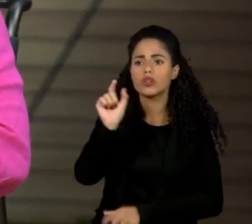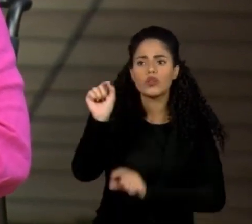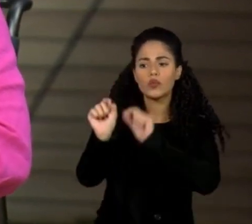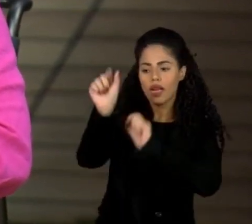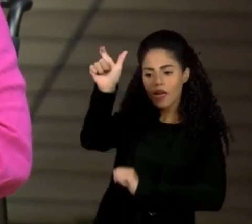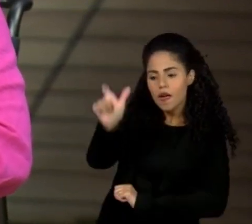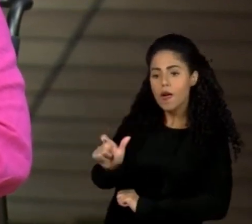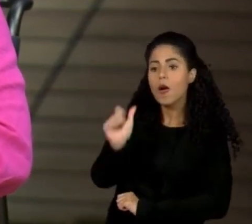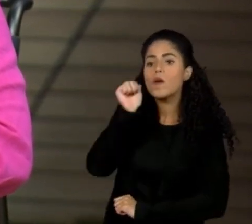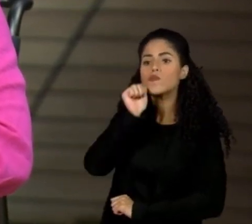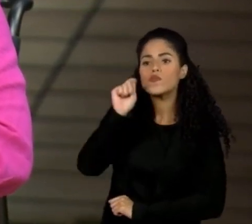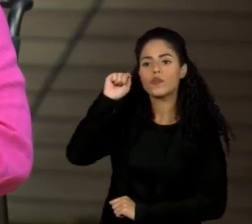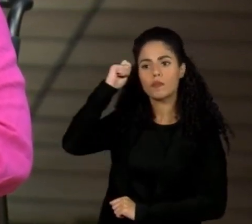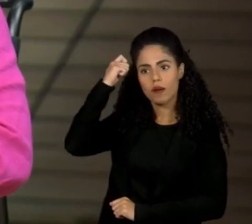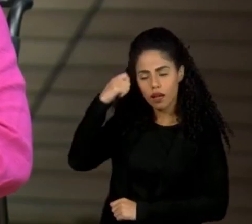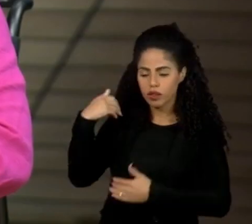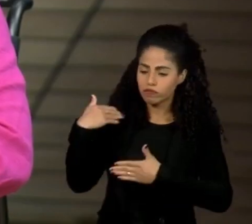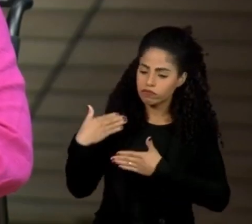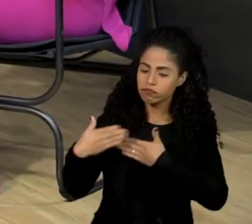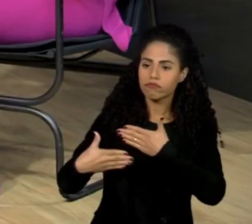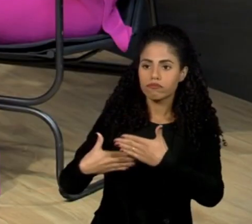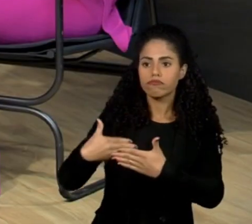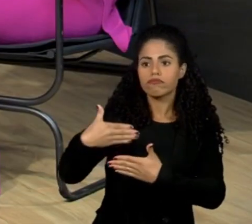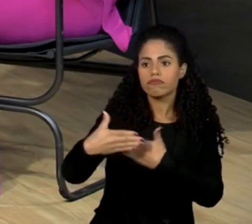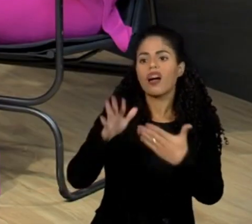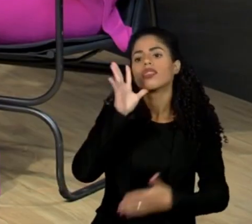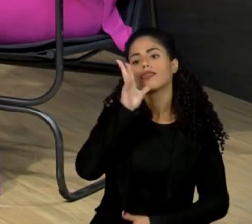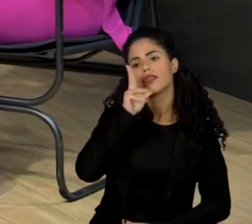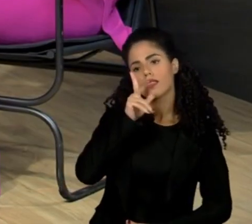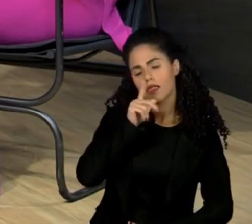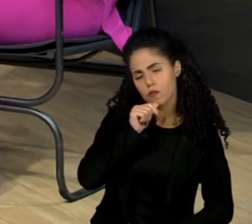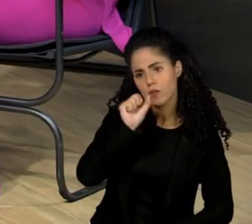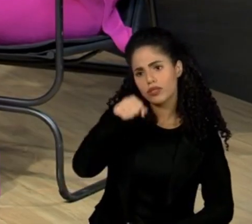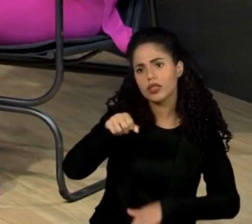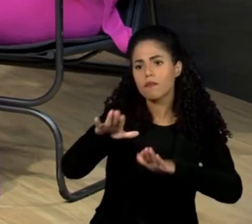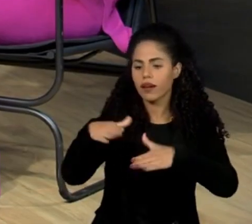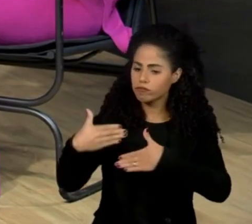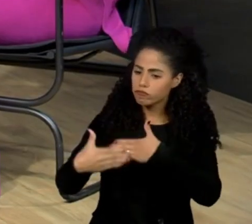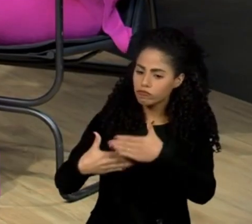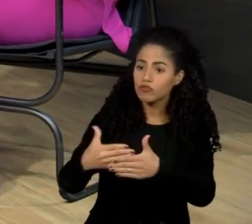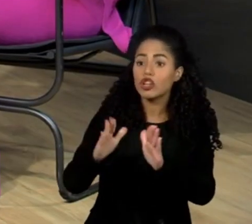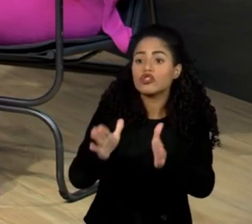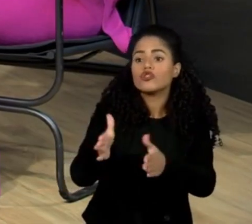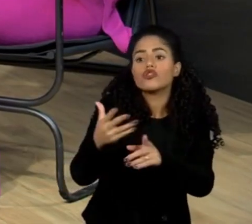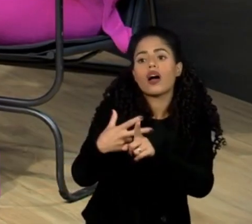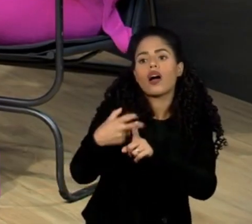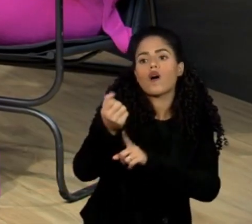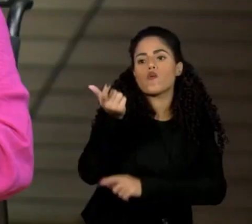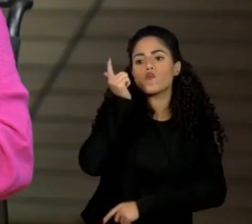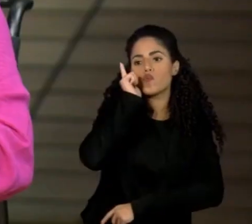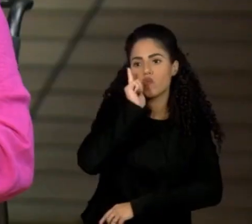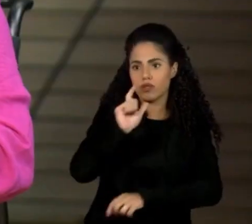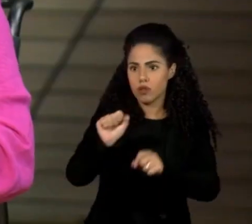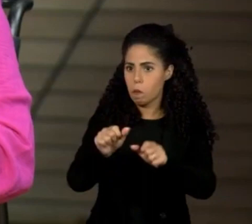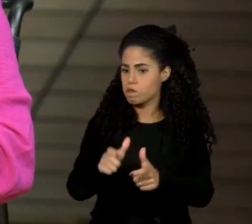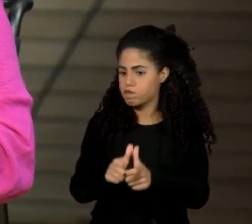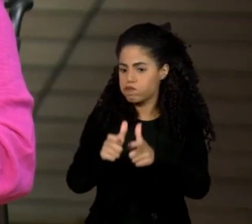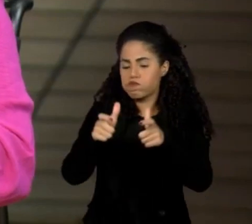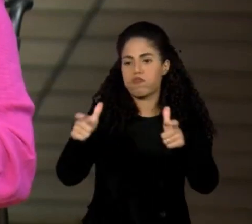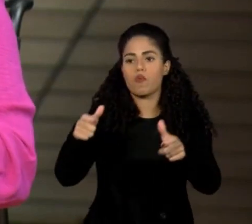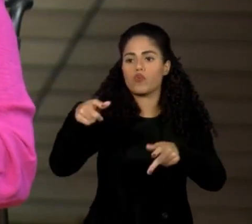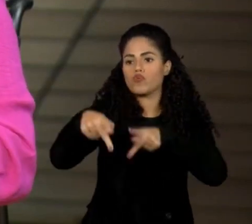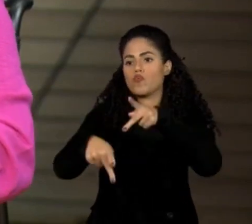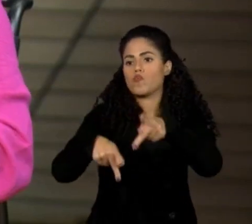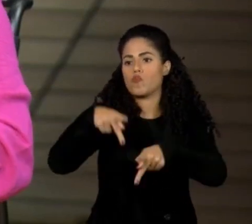mulheres negras Nós ainda estamos num caminhar muito lento ainda mais porque estamos falando do maior grupo populacional brasileiro